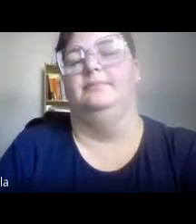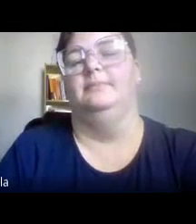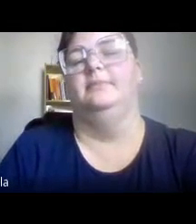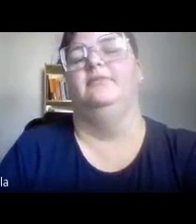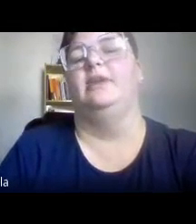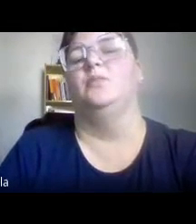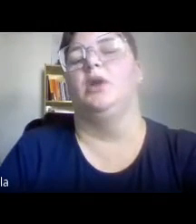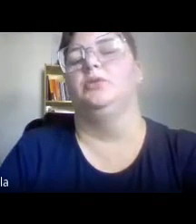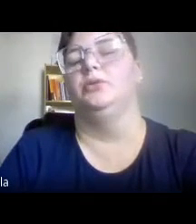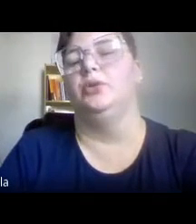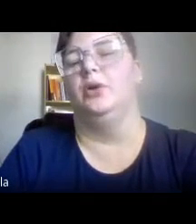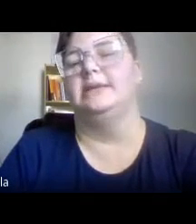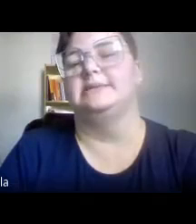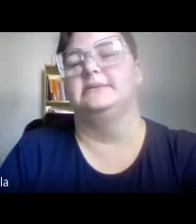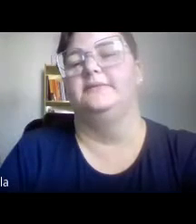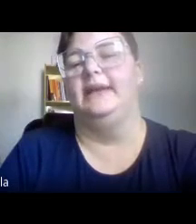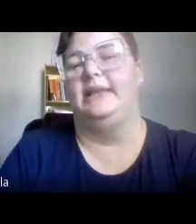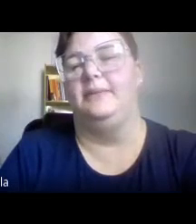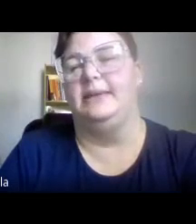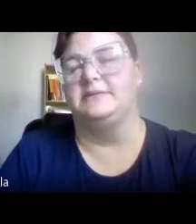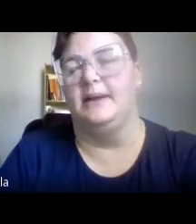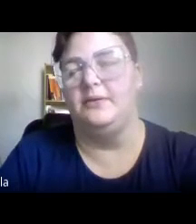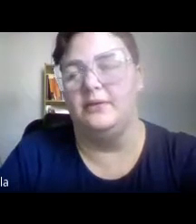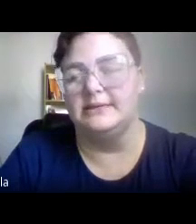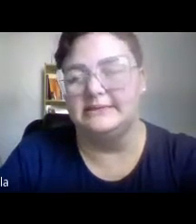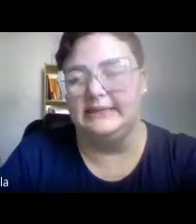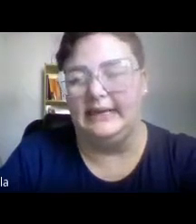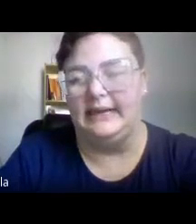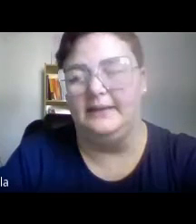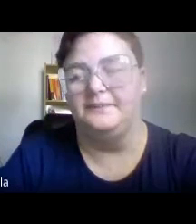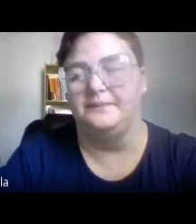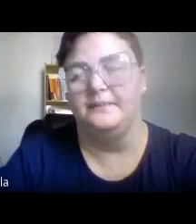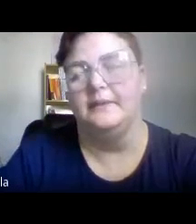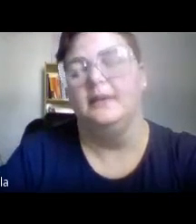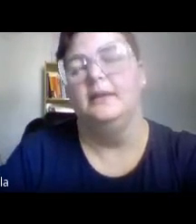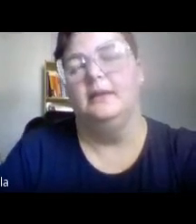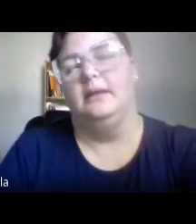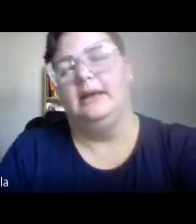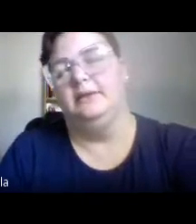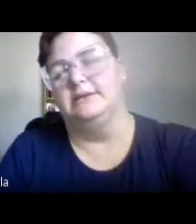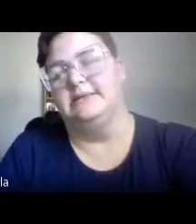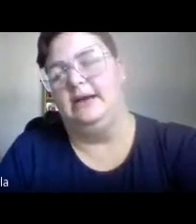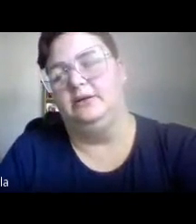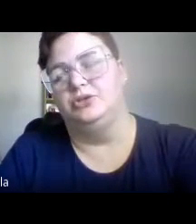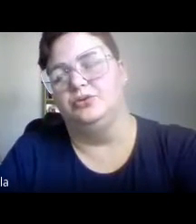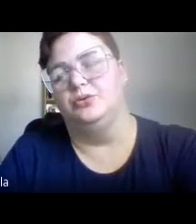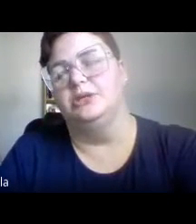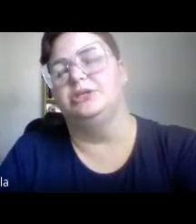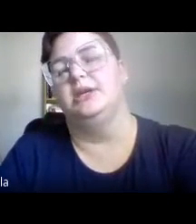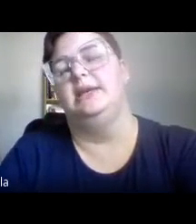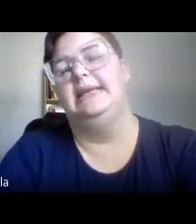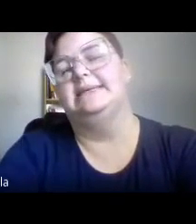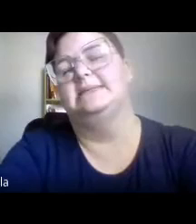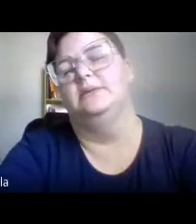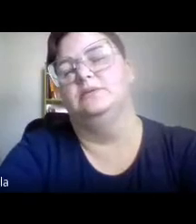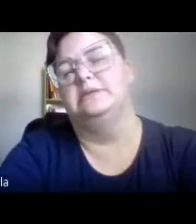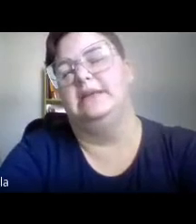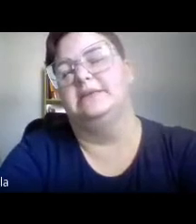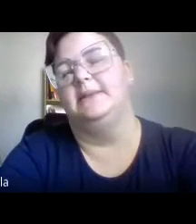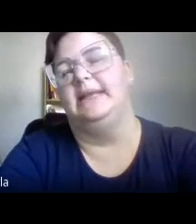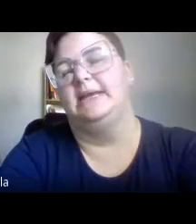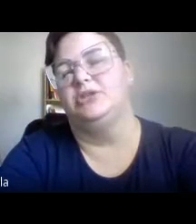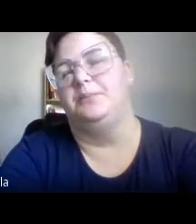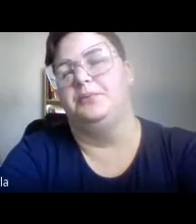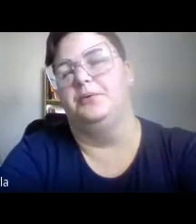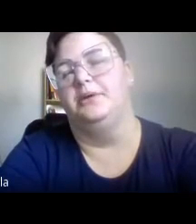agora, vem o módulo 2. Vai ter a mesma coisa, tá? A nossa aula de hoje e os